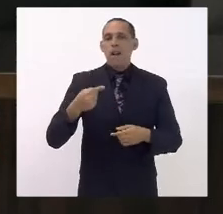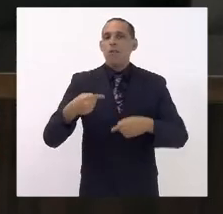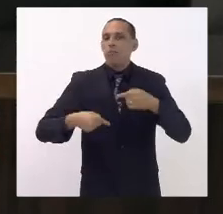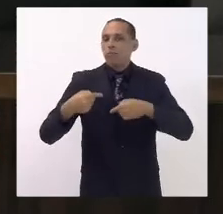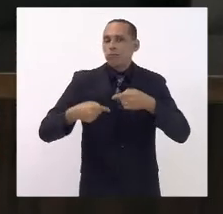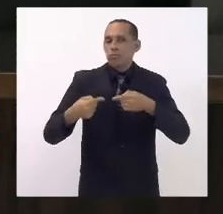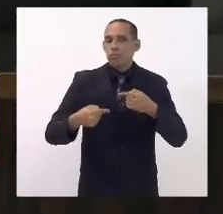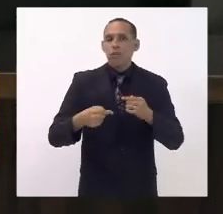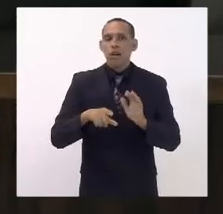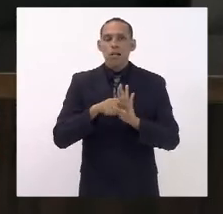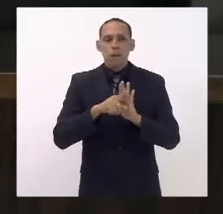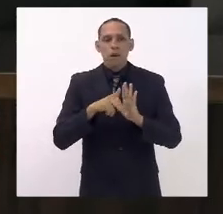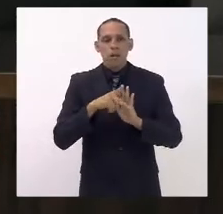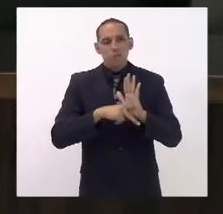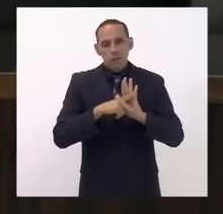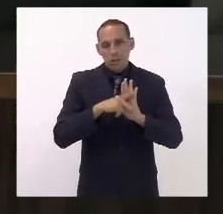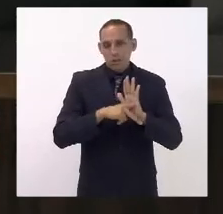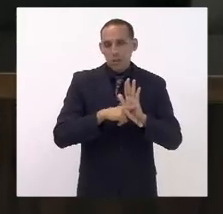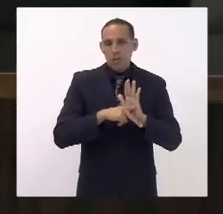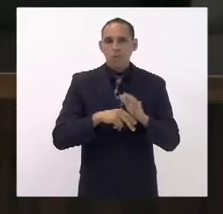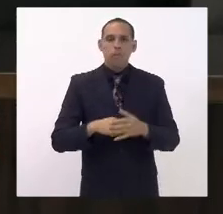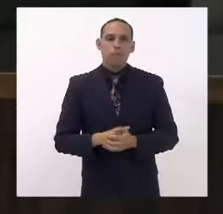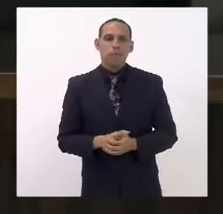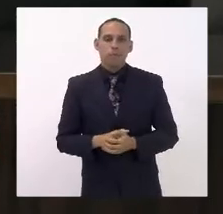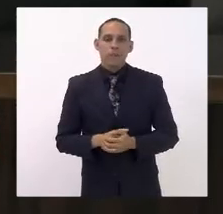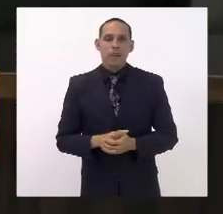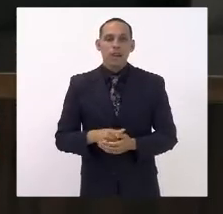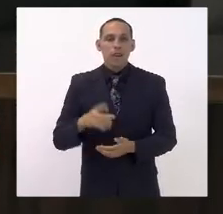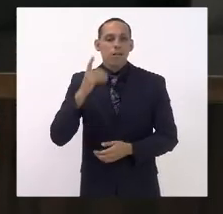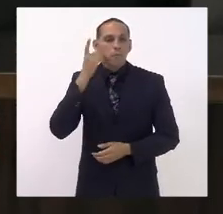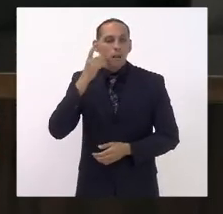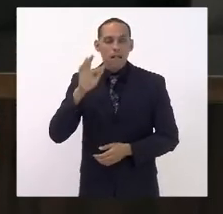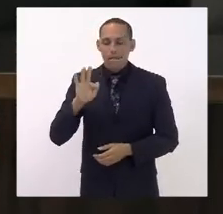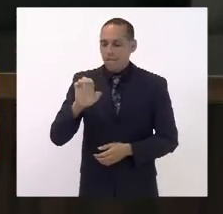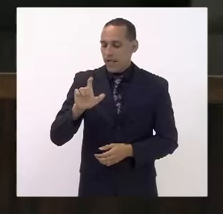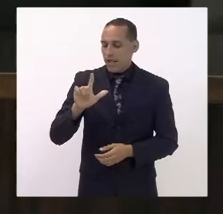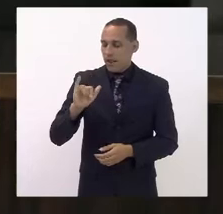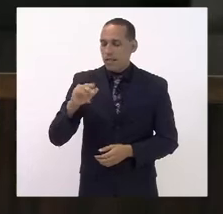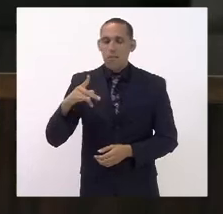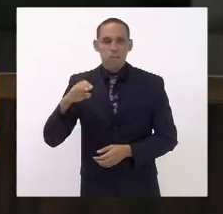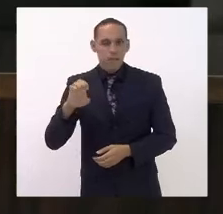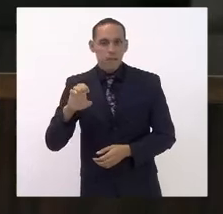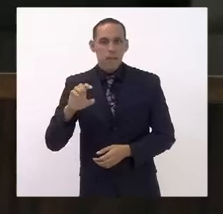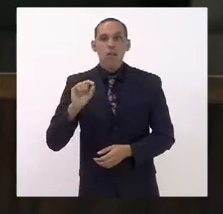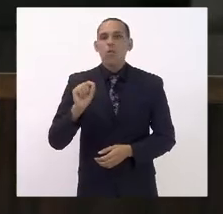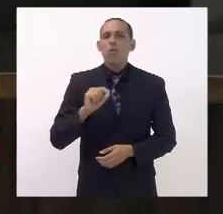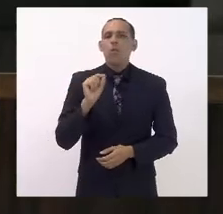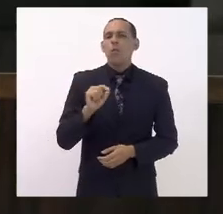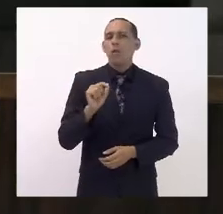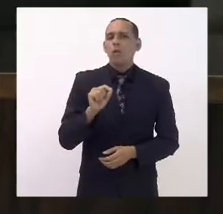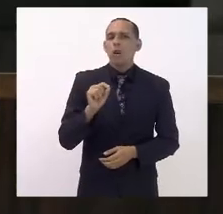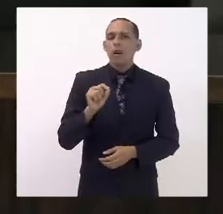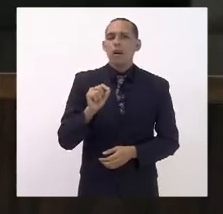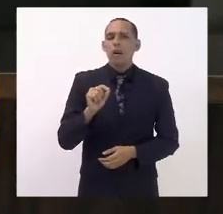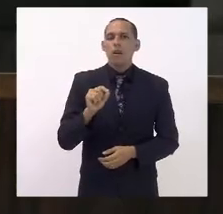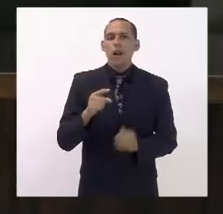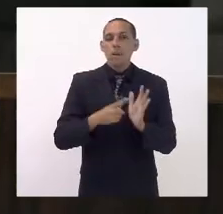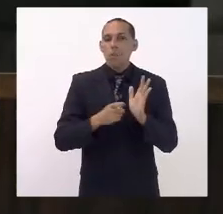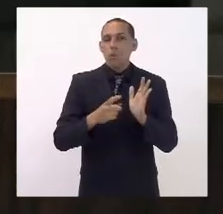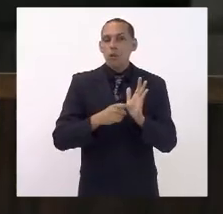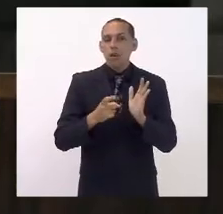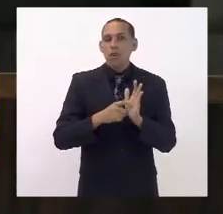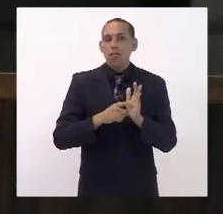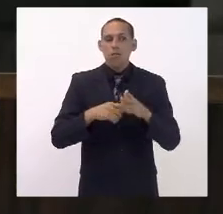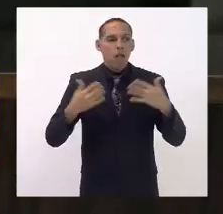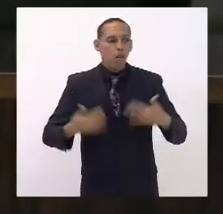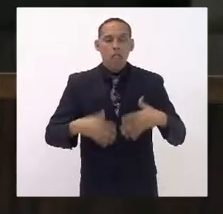projeto de lei 216-19, de autoria do deputado Felipe Soares, que dispõe sobre o dispositivo de segurança conhecido como botão do pânico